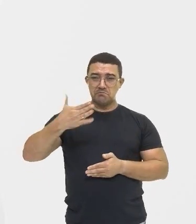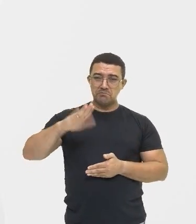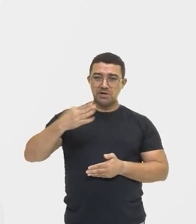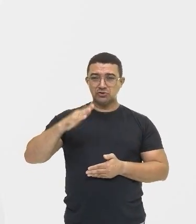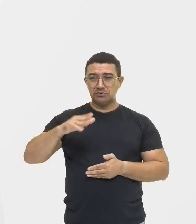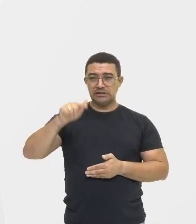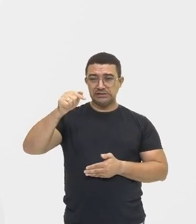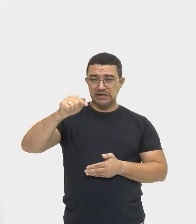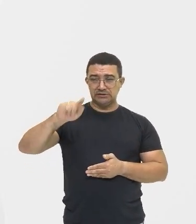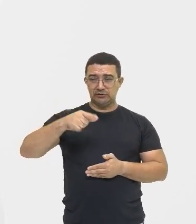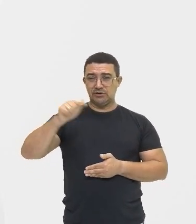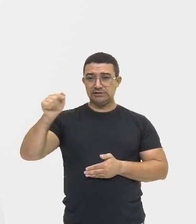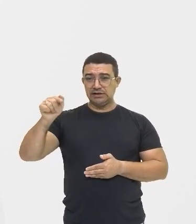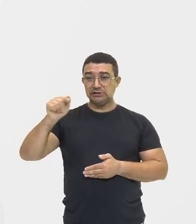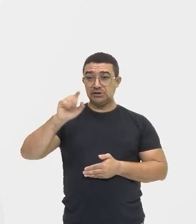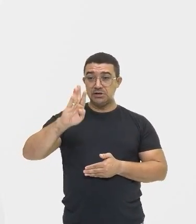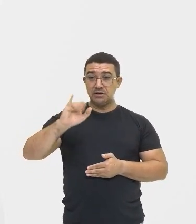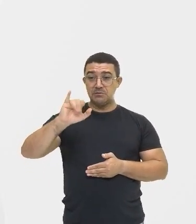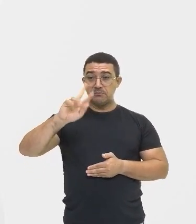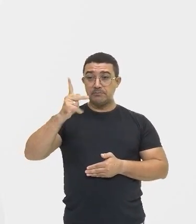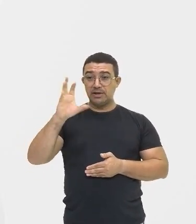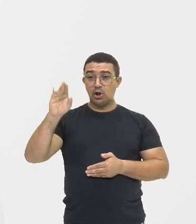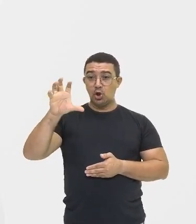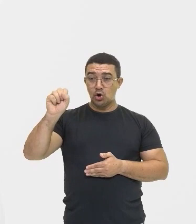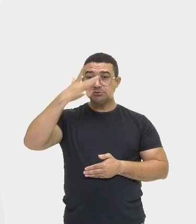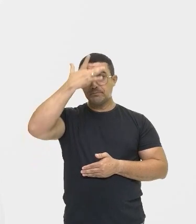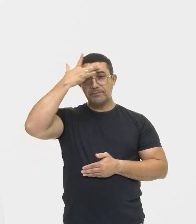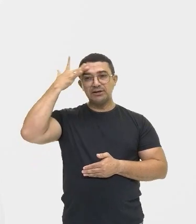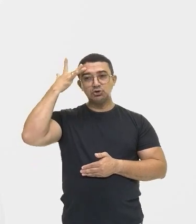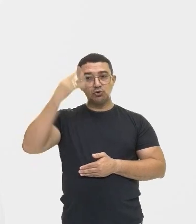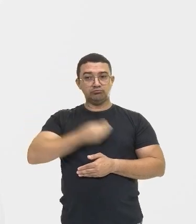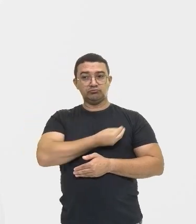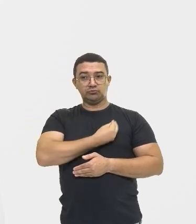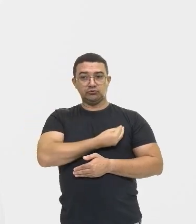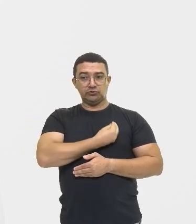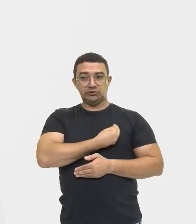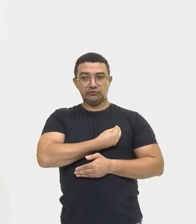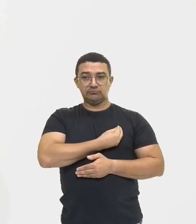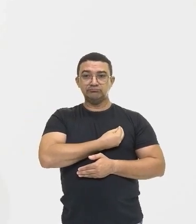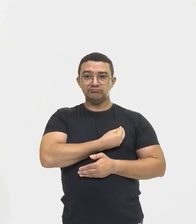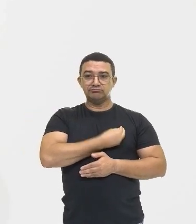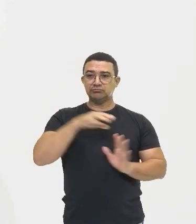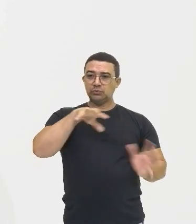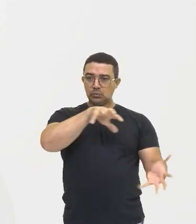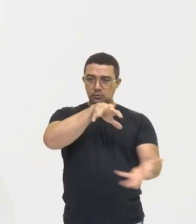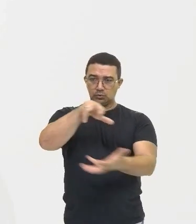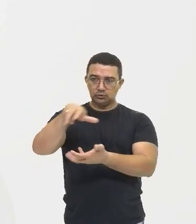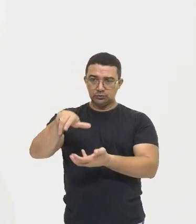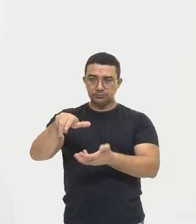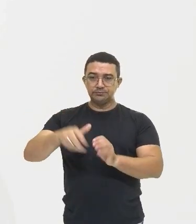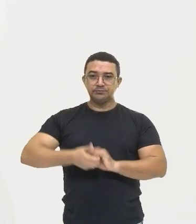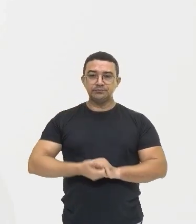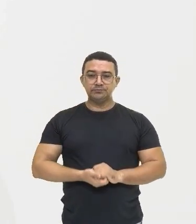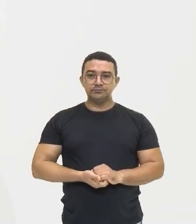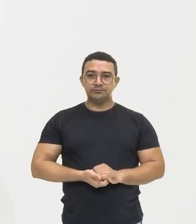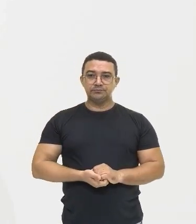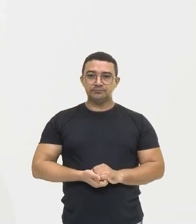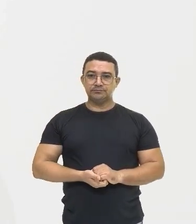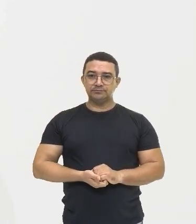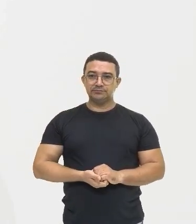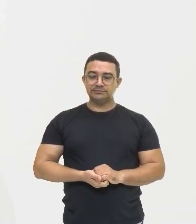de 7,7 bilhões de pessoas vivendo no nosso planeta, tá bom? Olha, turma, é um